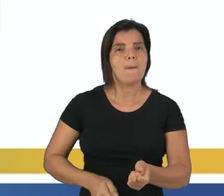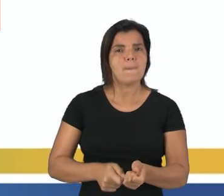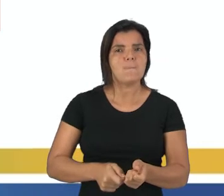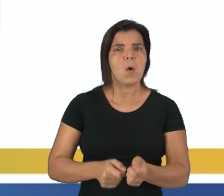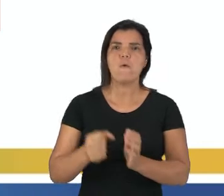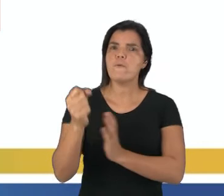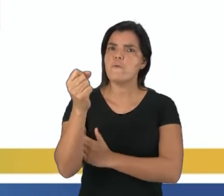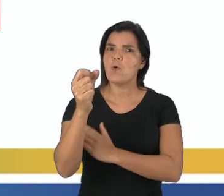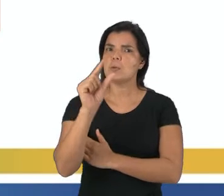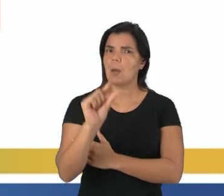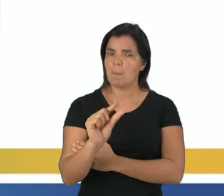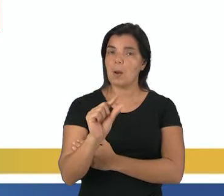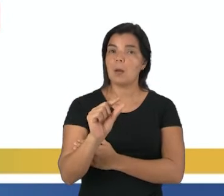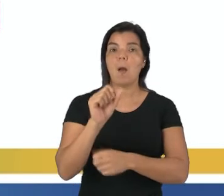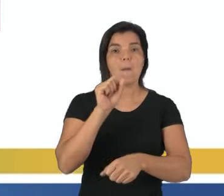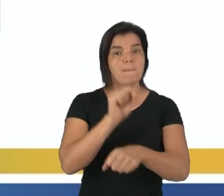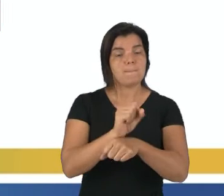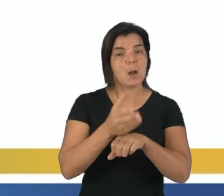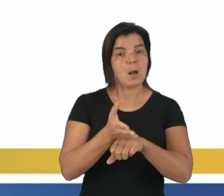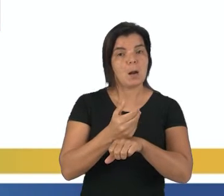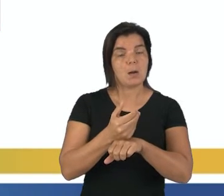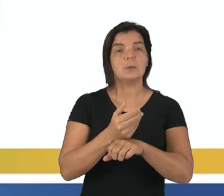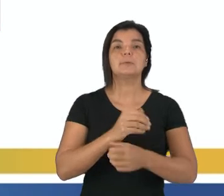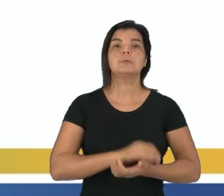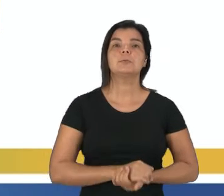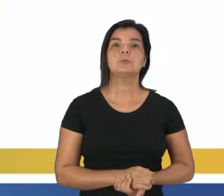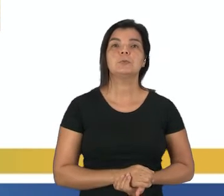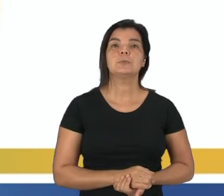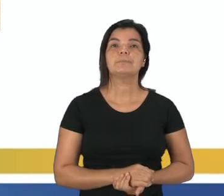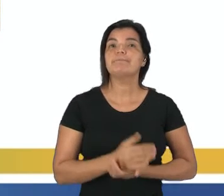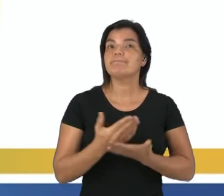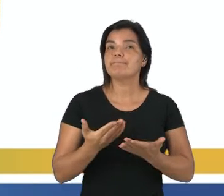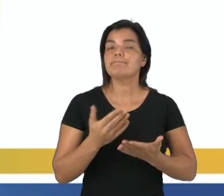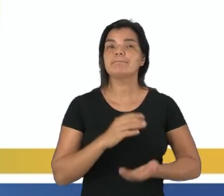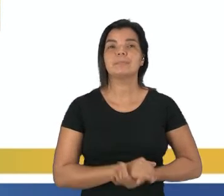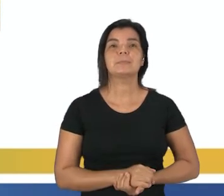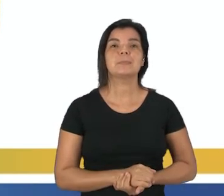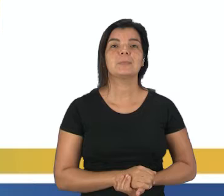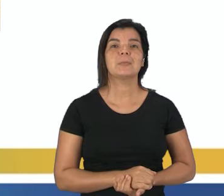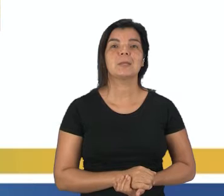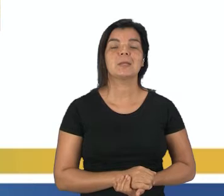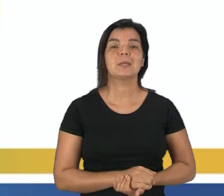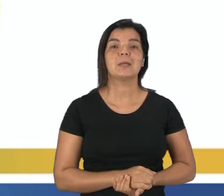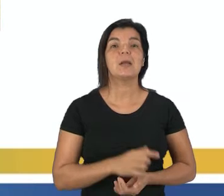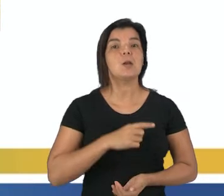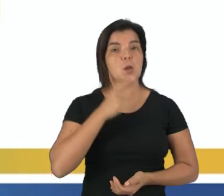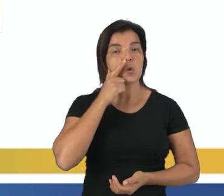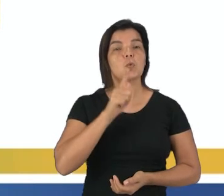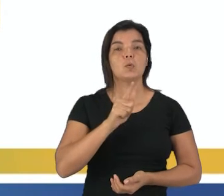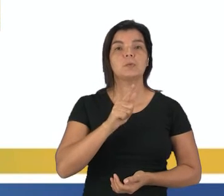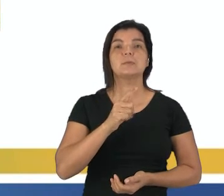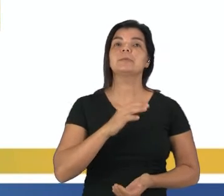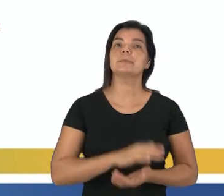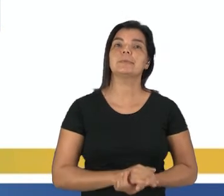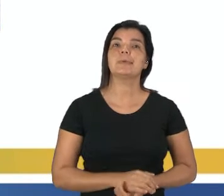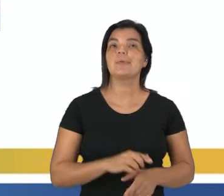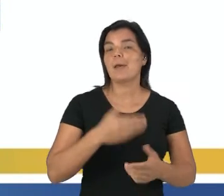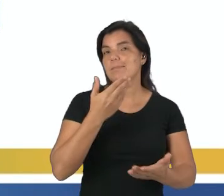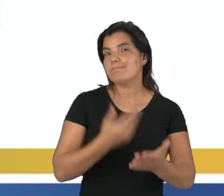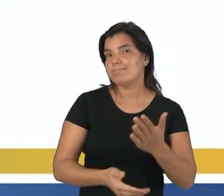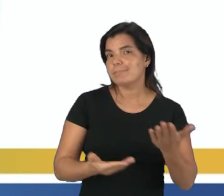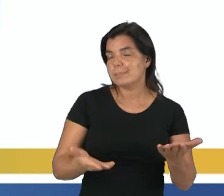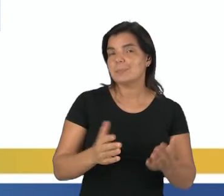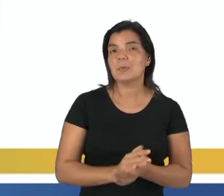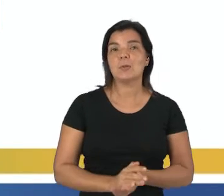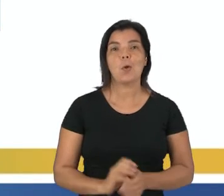força menor, né? A bola iria parar um pouquinho antes. E aí ele iria ganhar o jogo, né? Desse jeito aí ele perdeu,